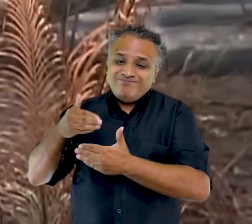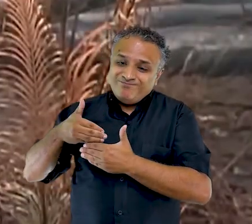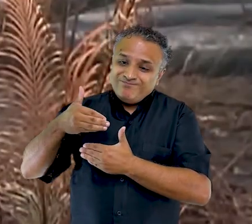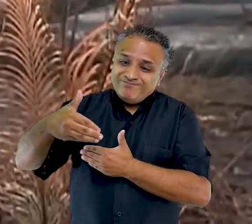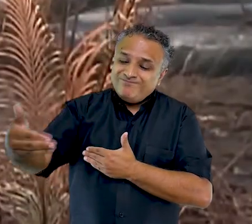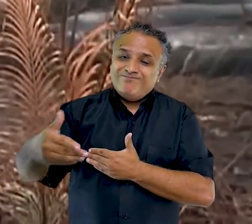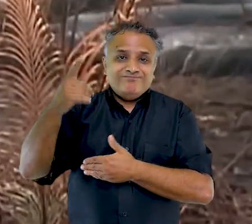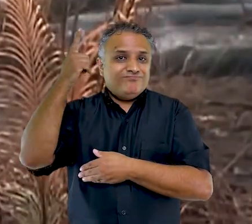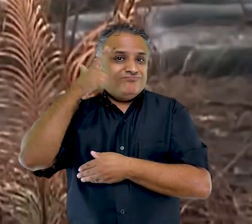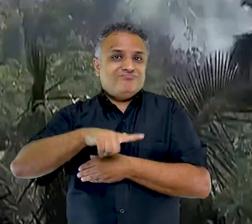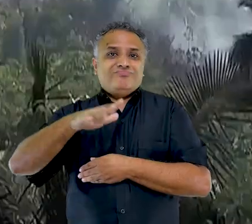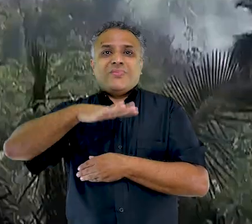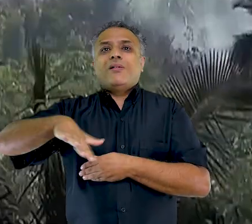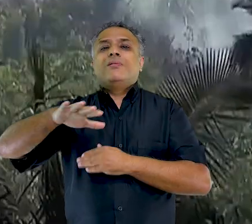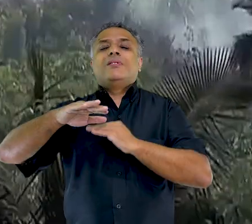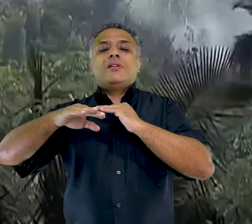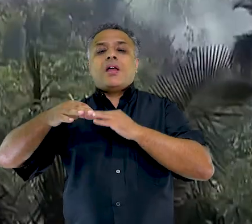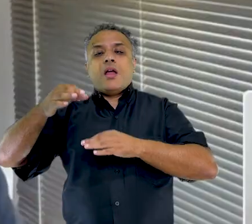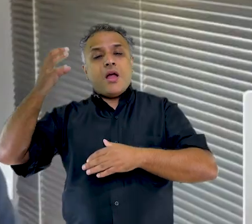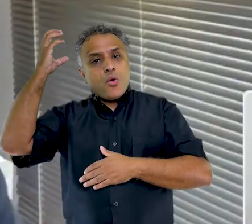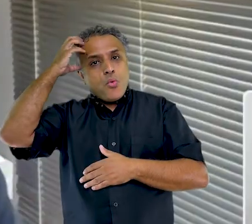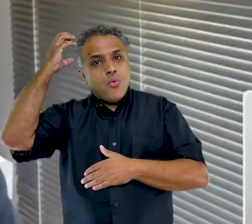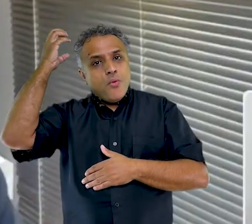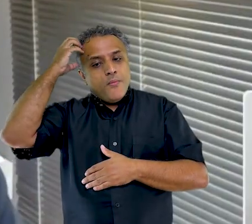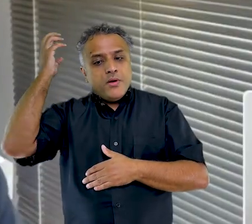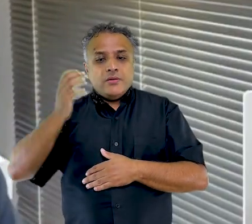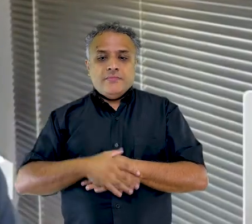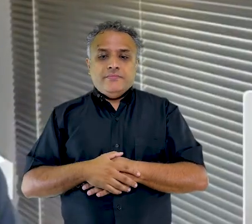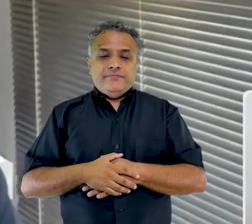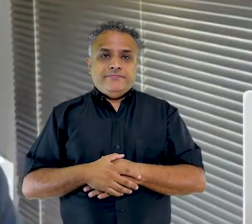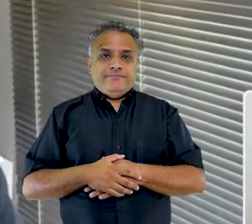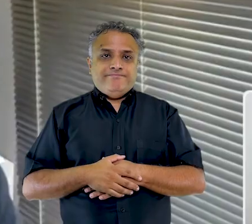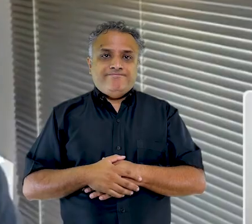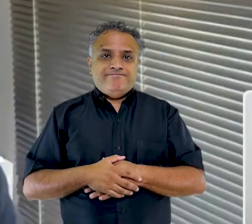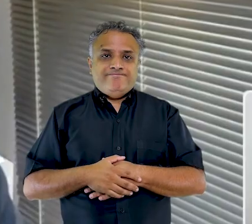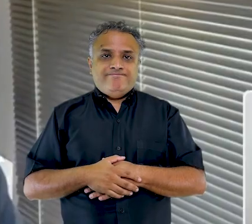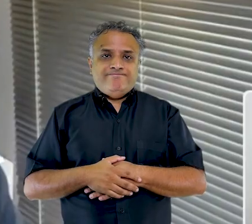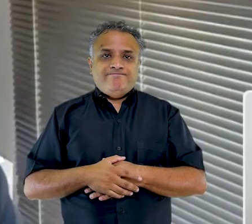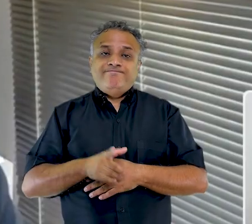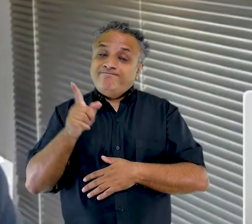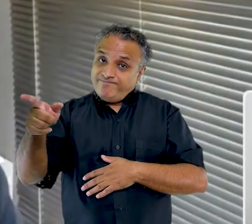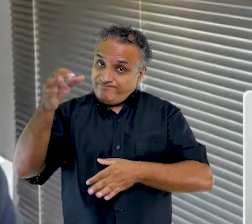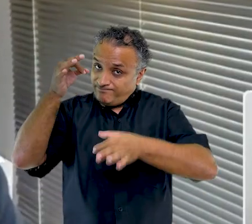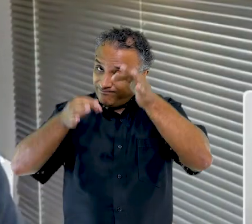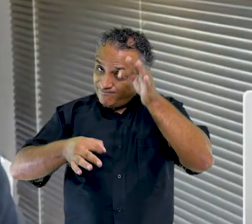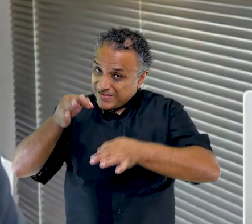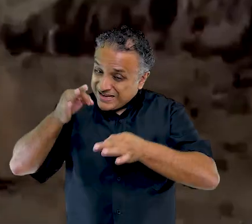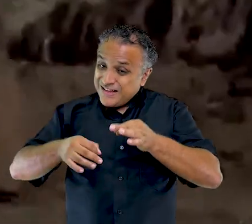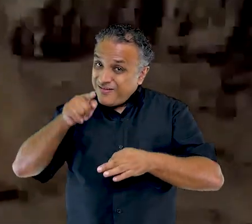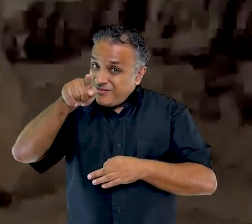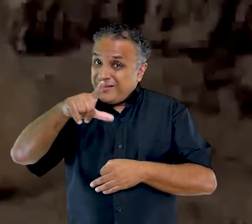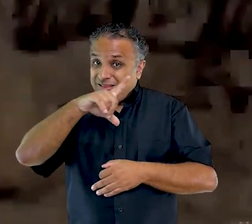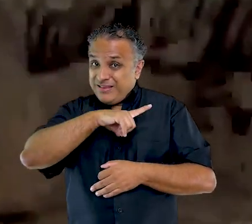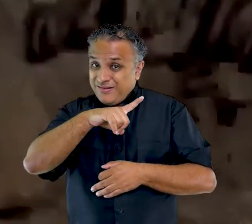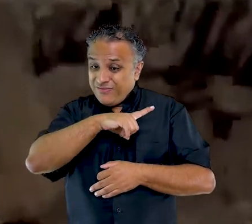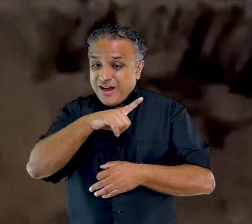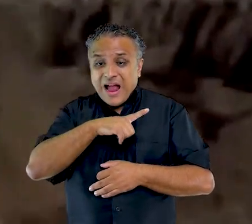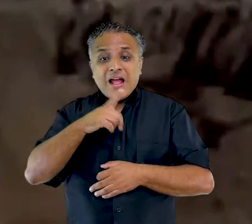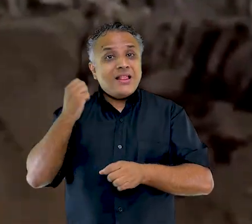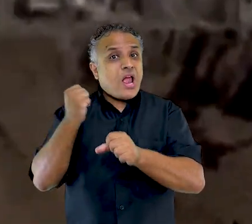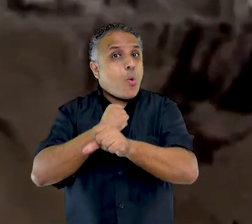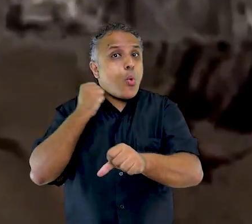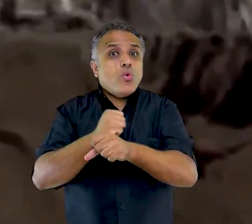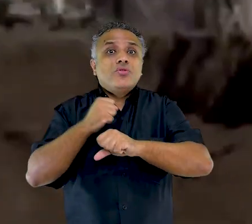considerado para manter a condenação. Circunstâncias que mais pesaram ali foi, de fato, você ter a construção